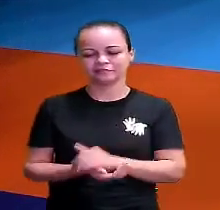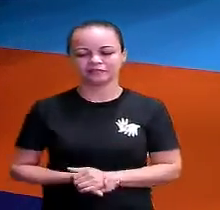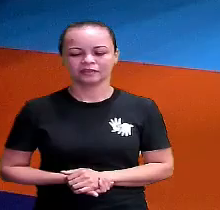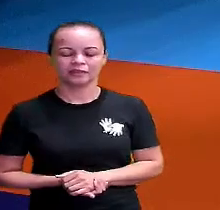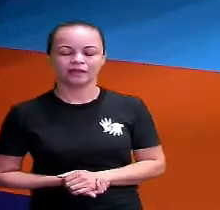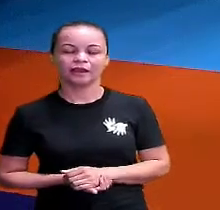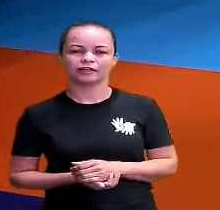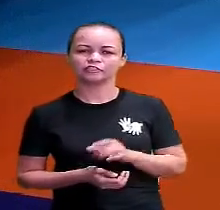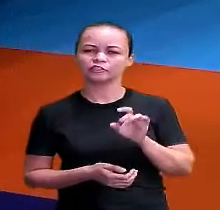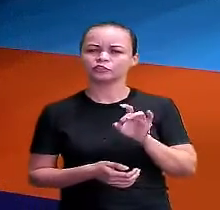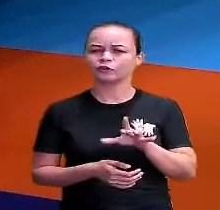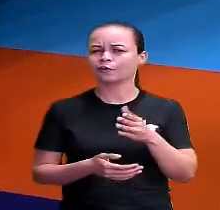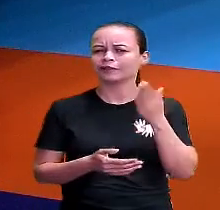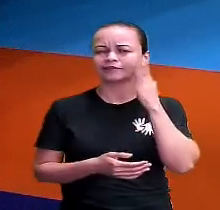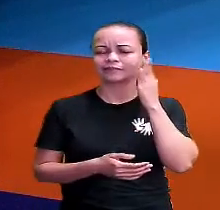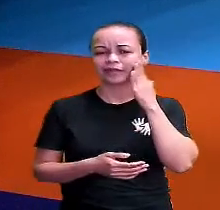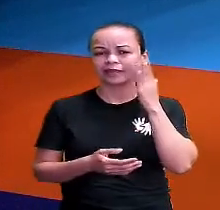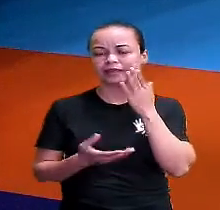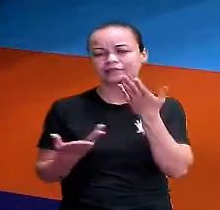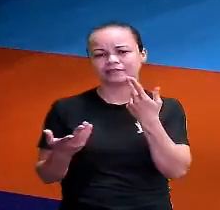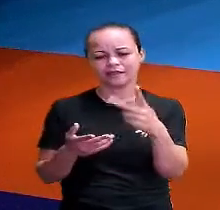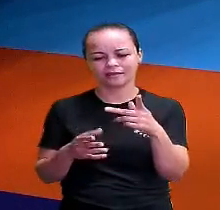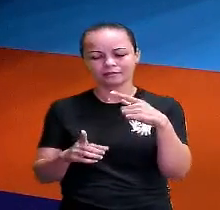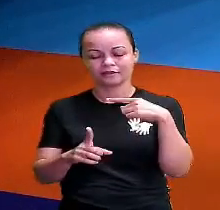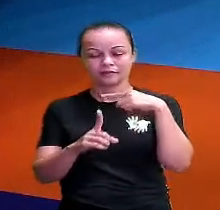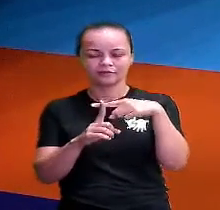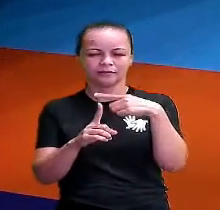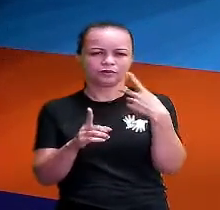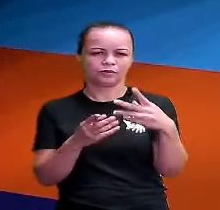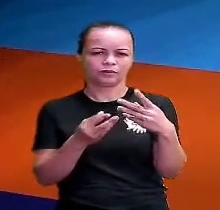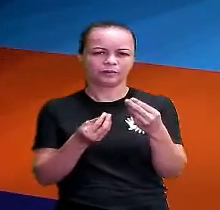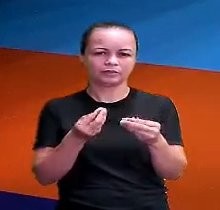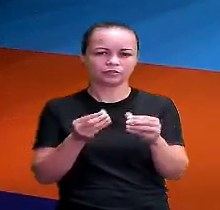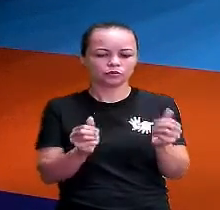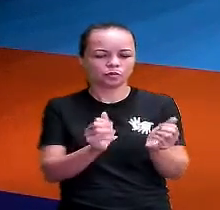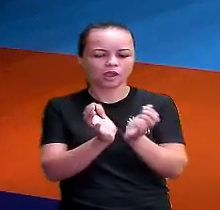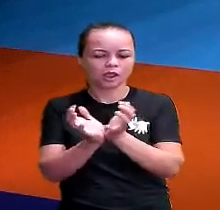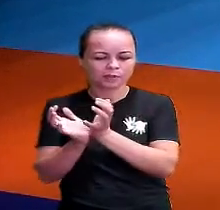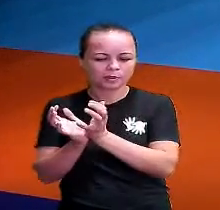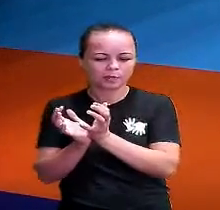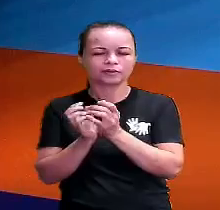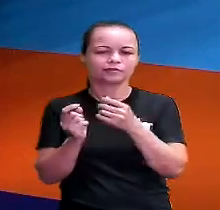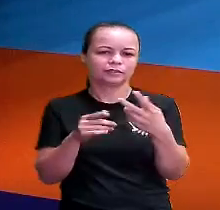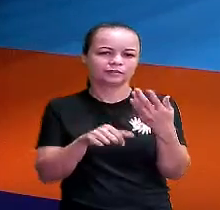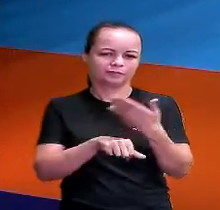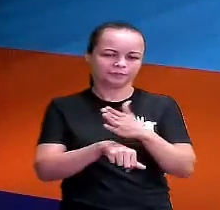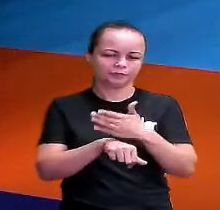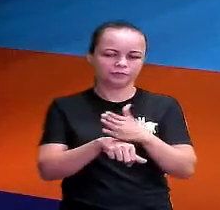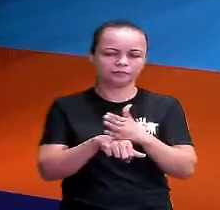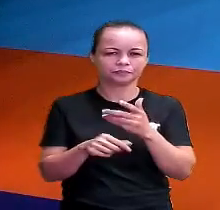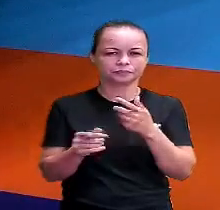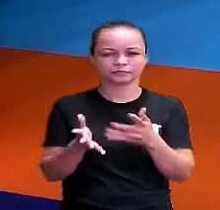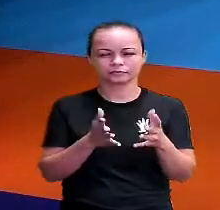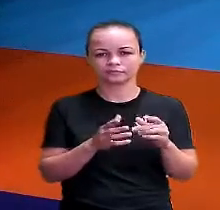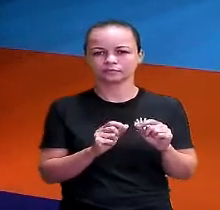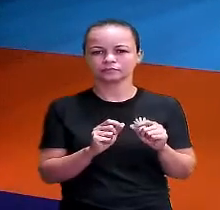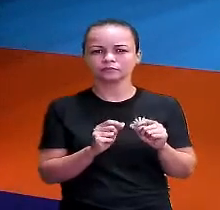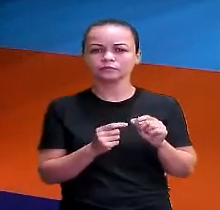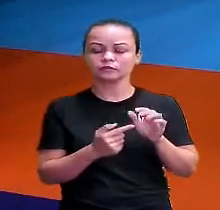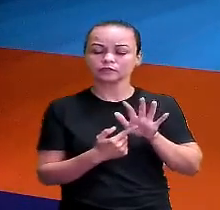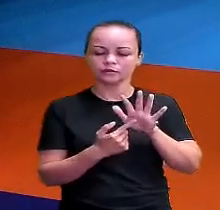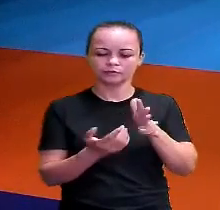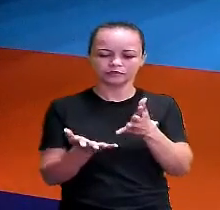só entende as adições com reagrupamento a partir do momento que a gente pratica. E aí, trouxe tudo